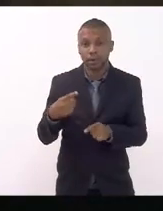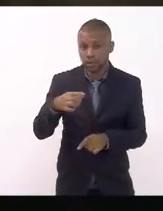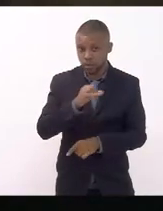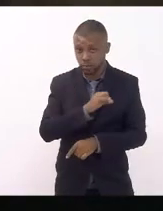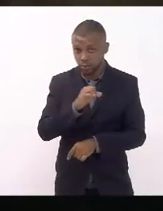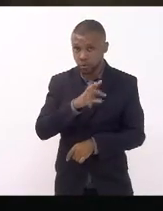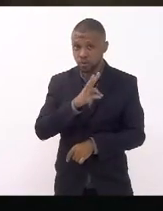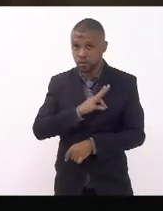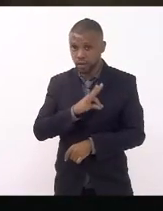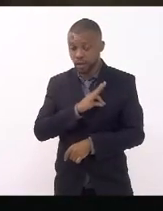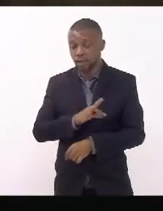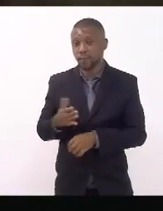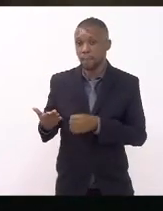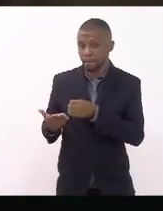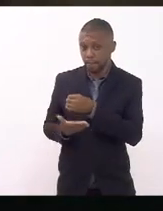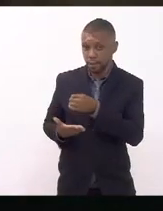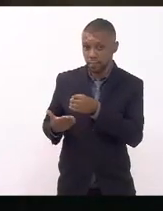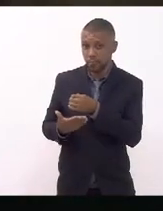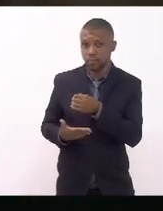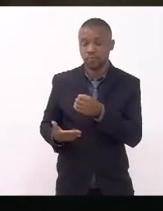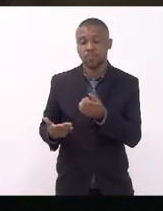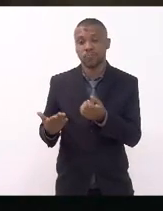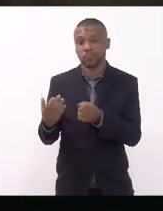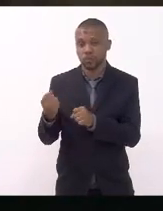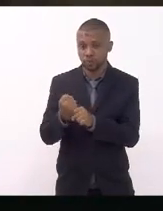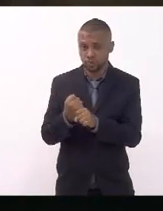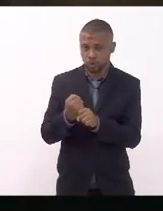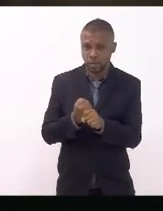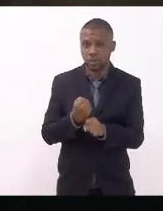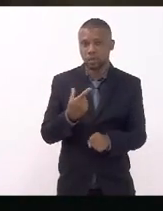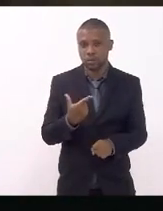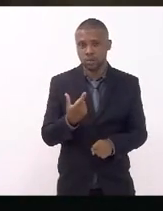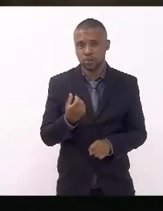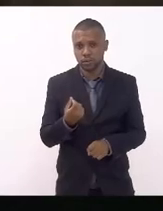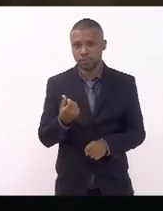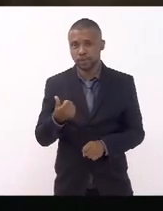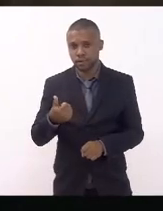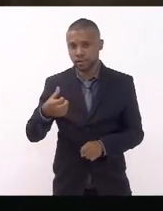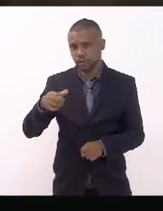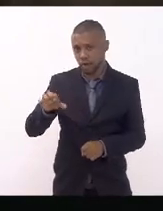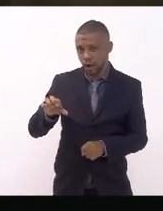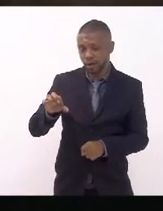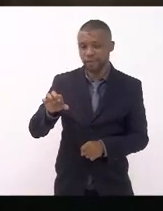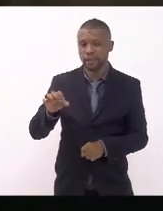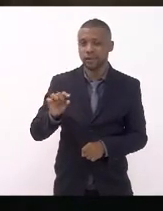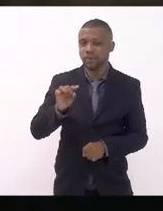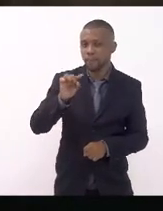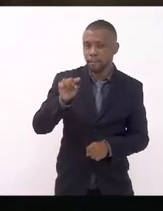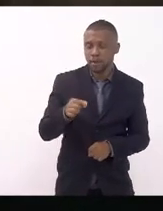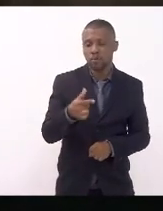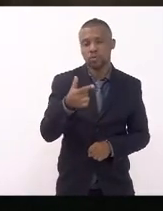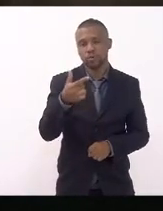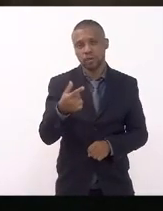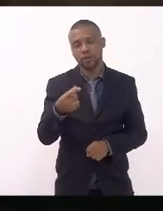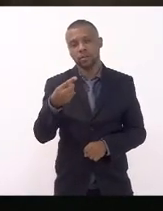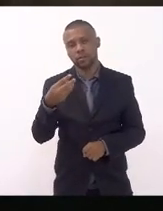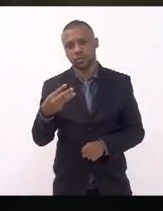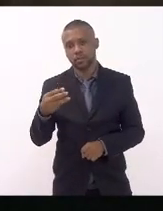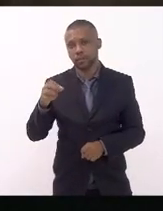salário mínimo regional, que em 2019, deputado Valdec, era de